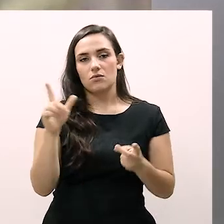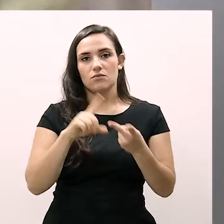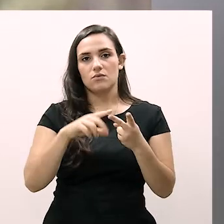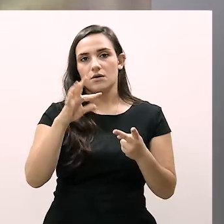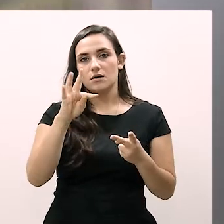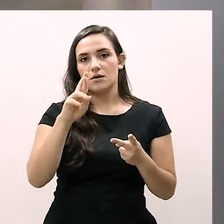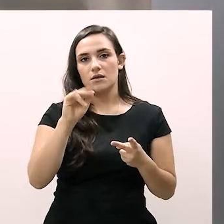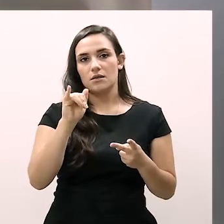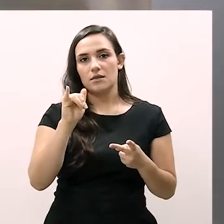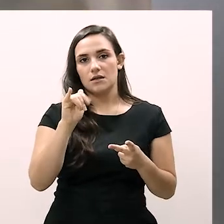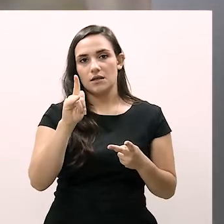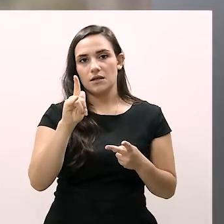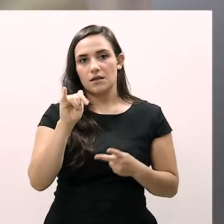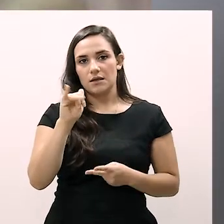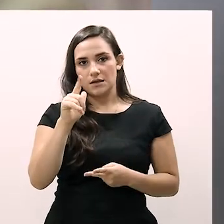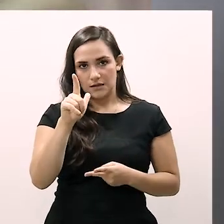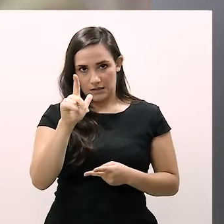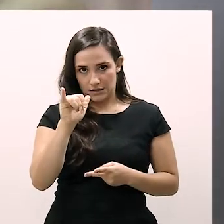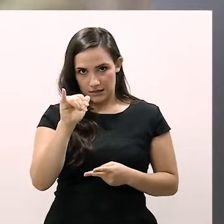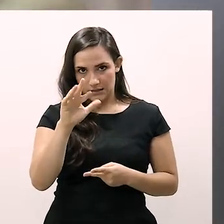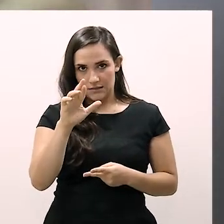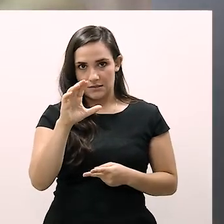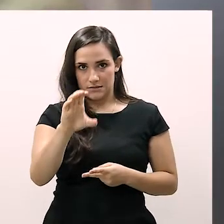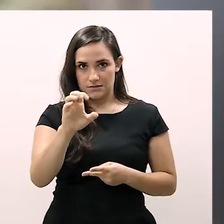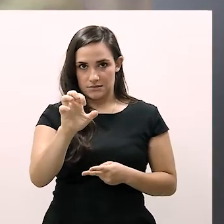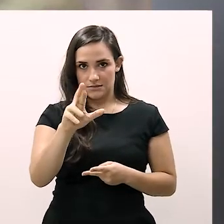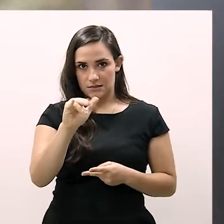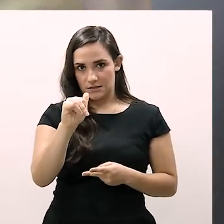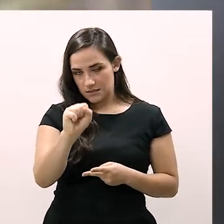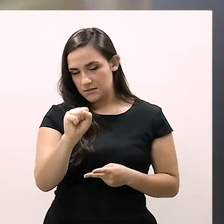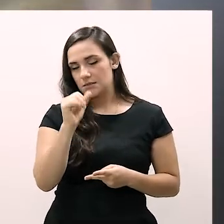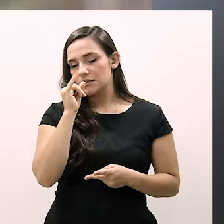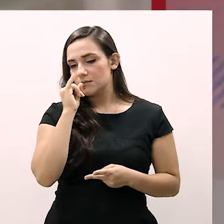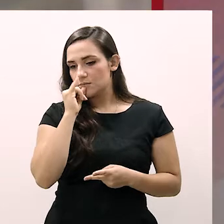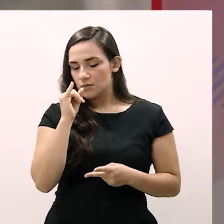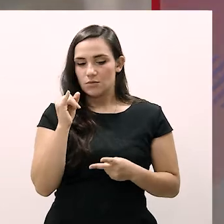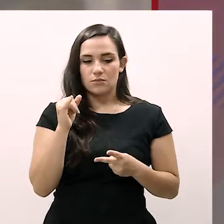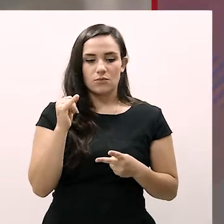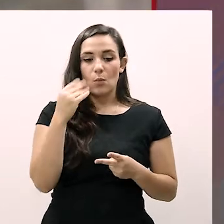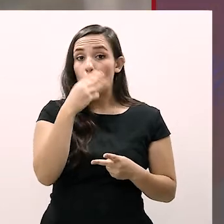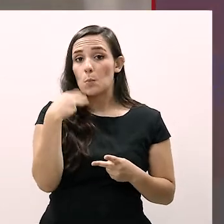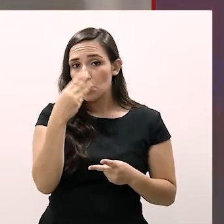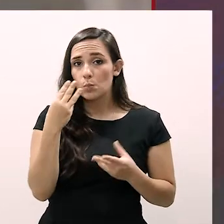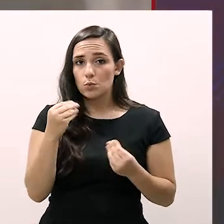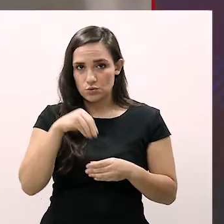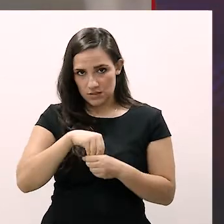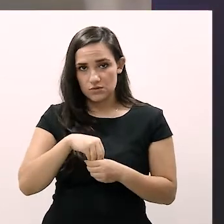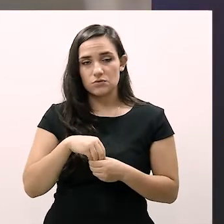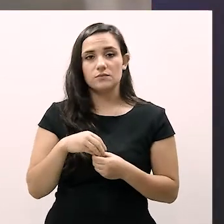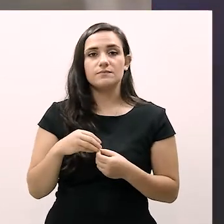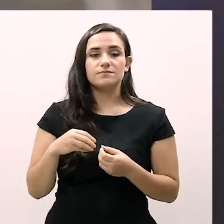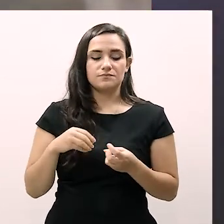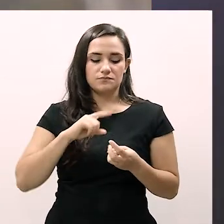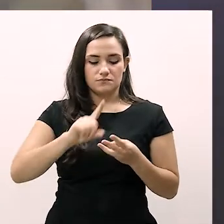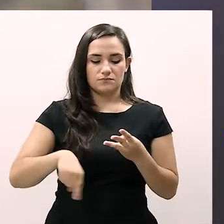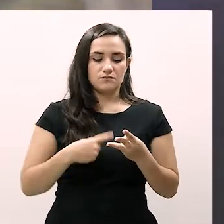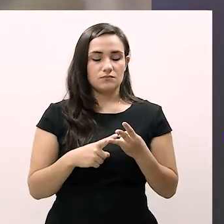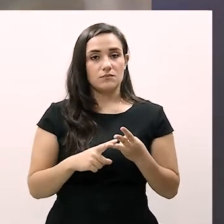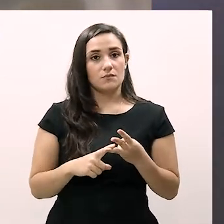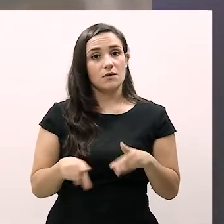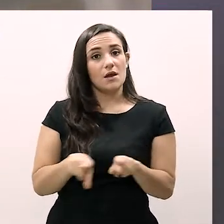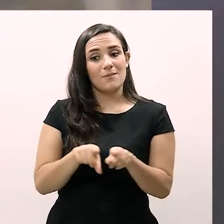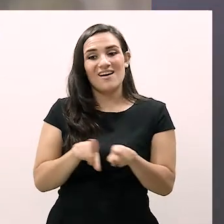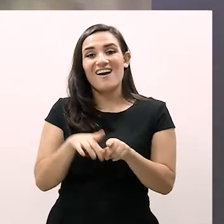situações osteoarticulares, então, pacientes que têm doenças das articulações dos membros inferiores, que